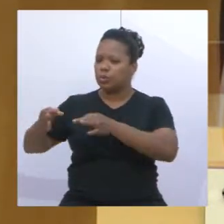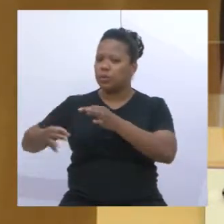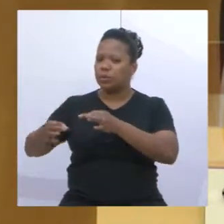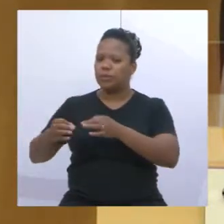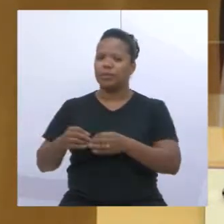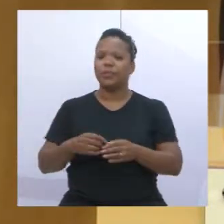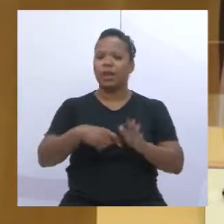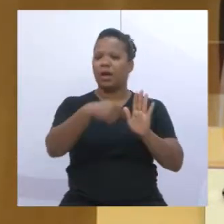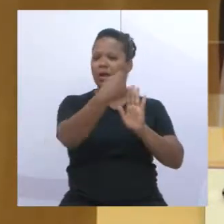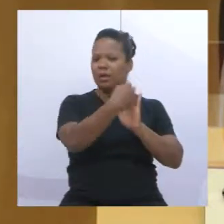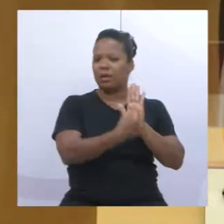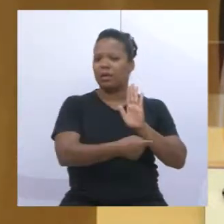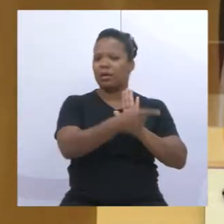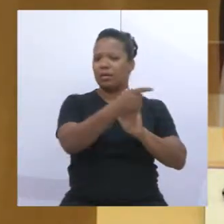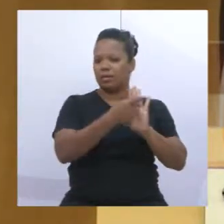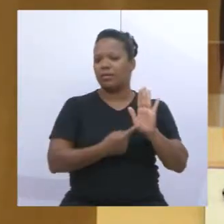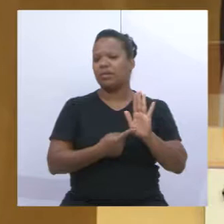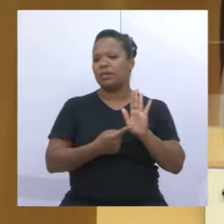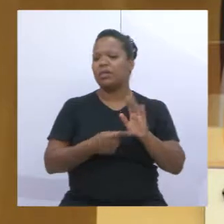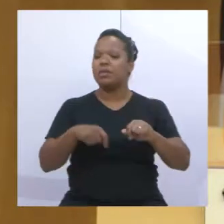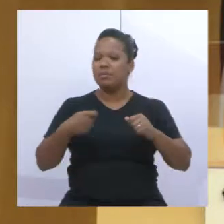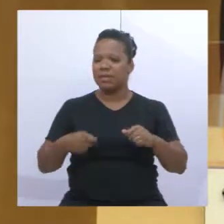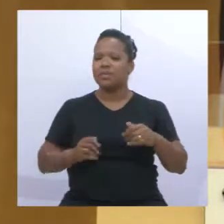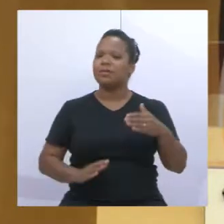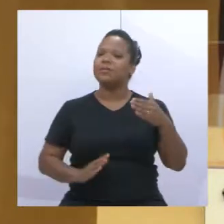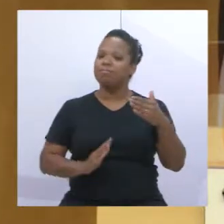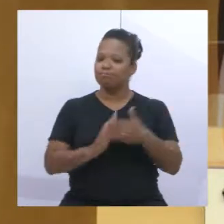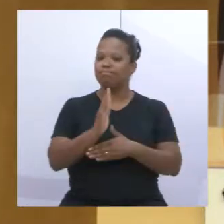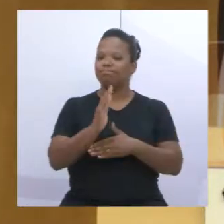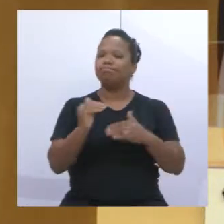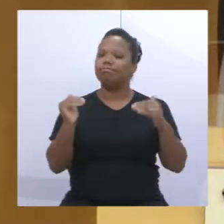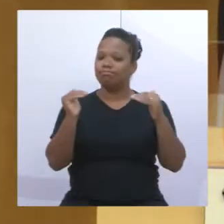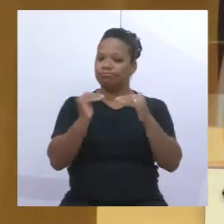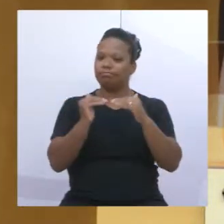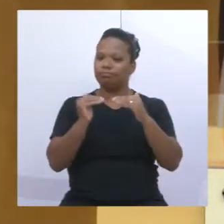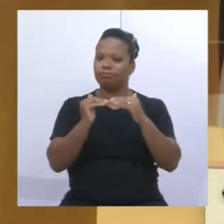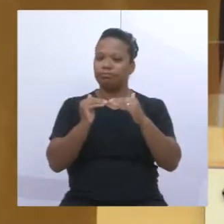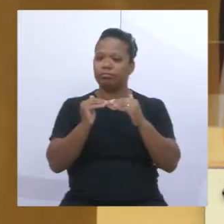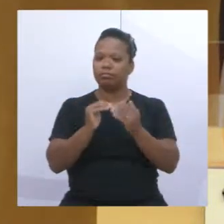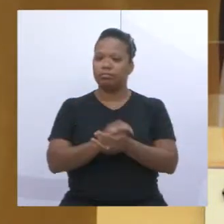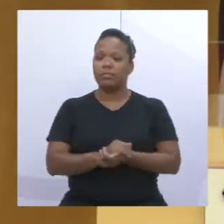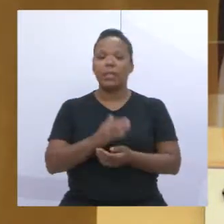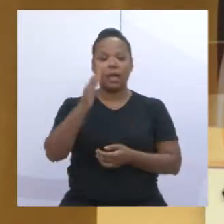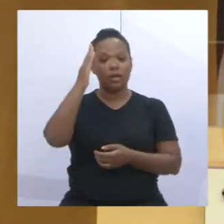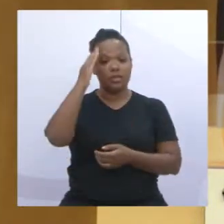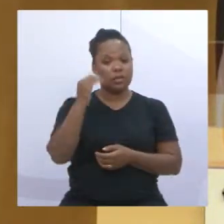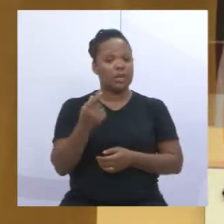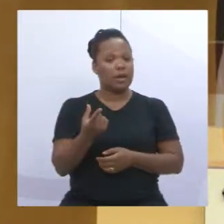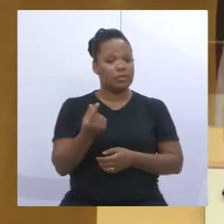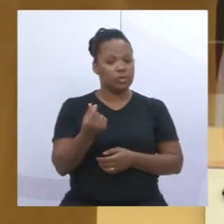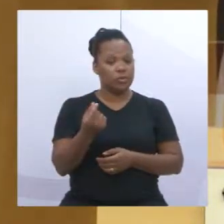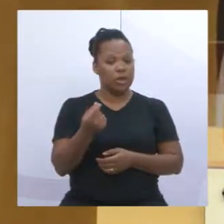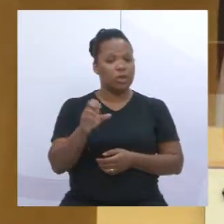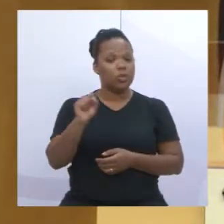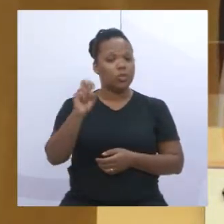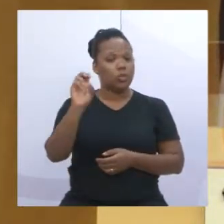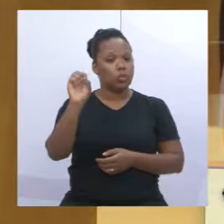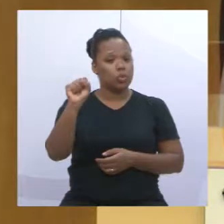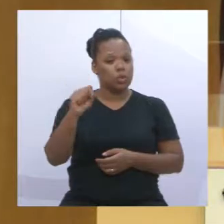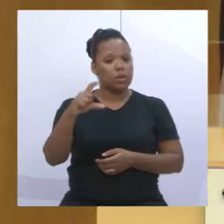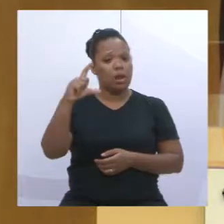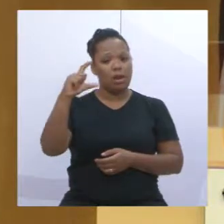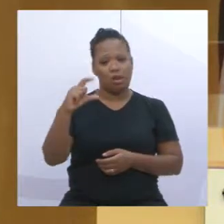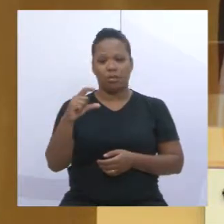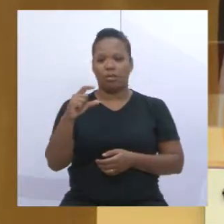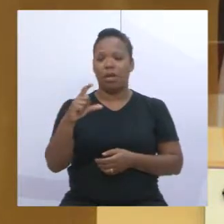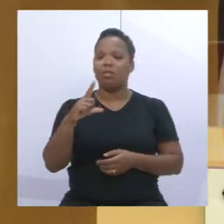veto total, ele merece ser aprovado. E nós, vereadores, sabemos que os recursos do SUS, eles são finitos. Nós